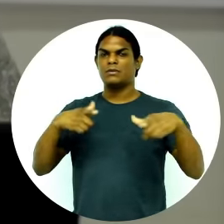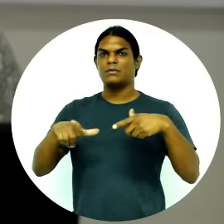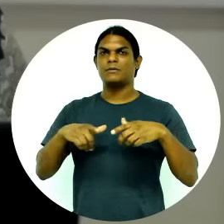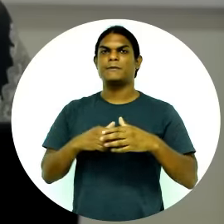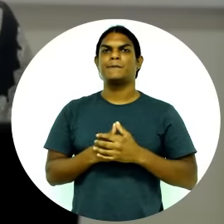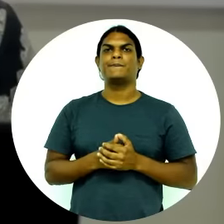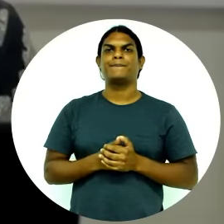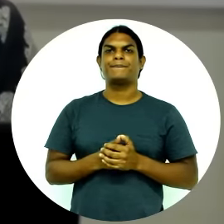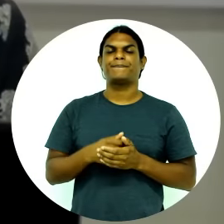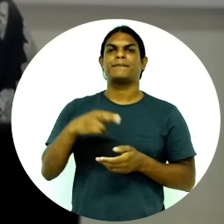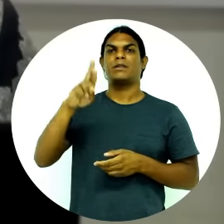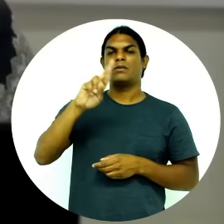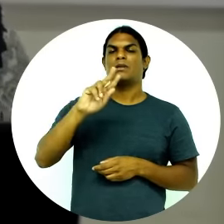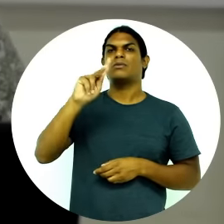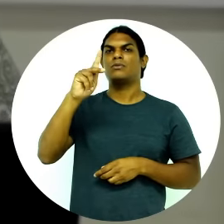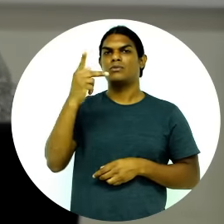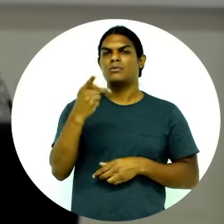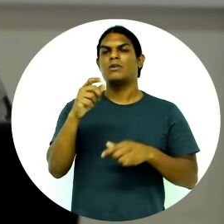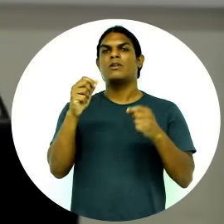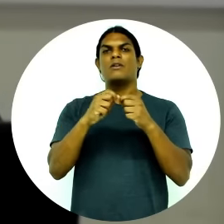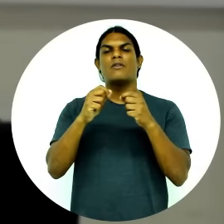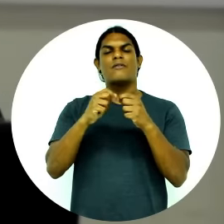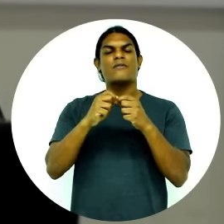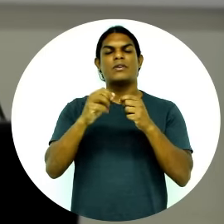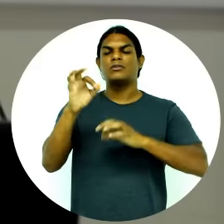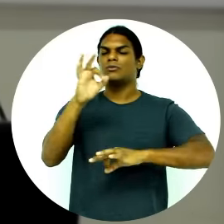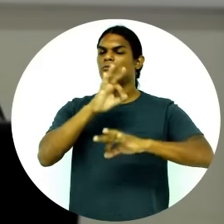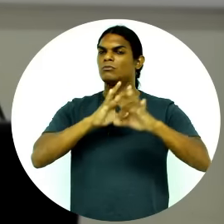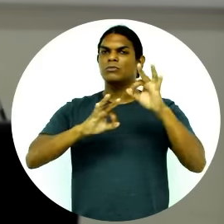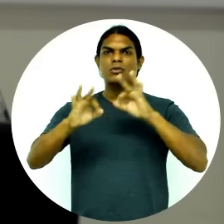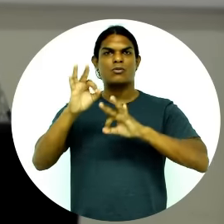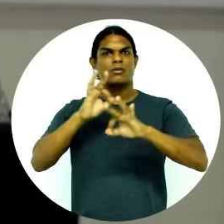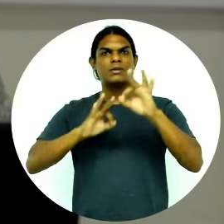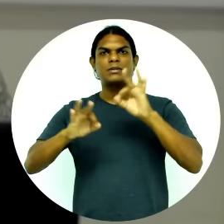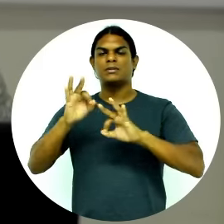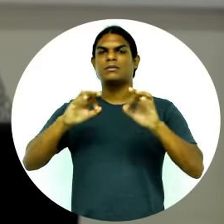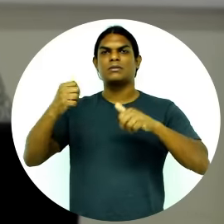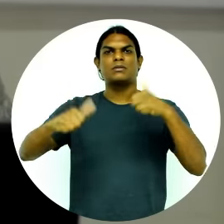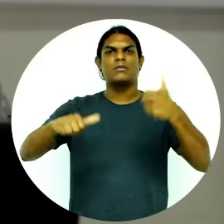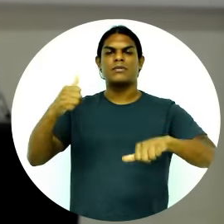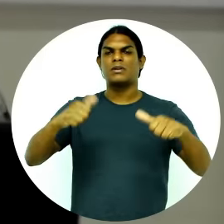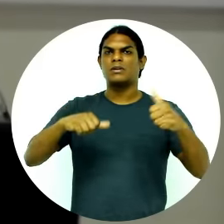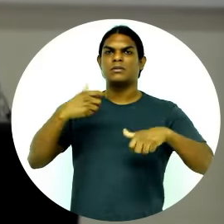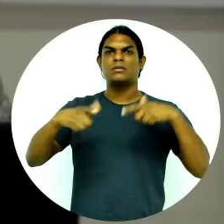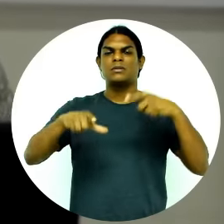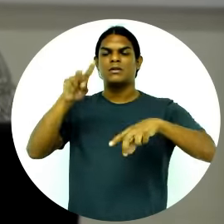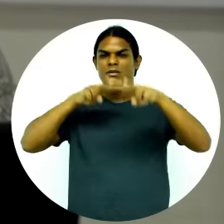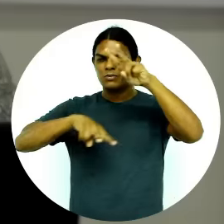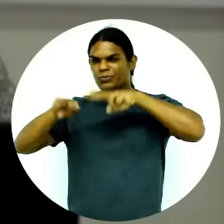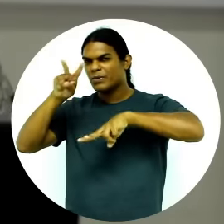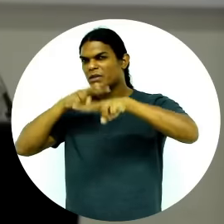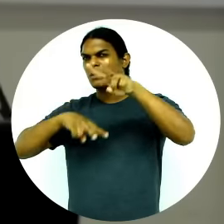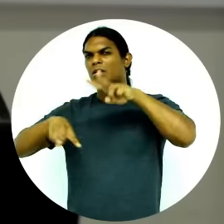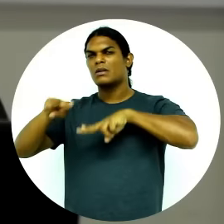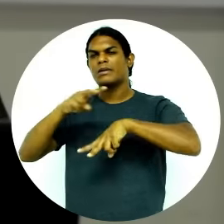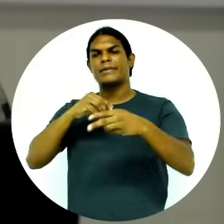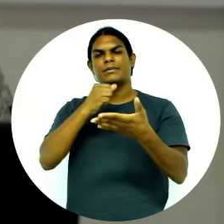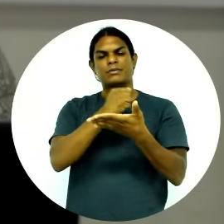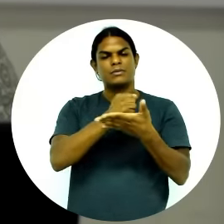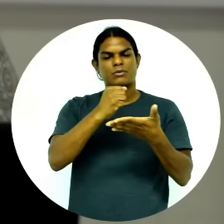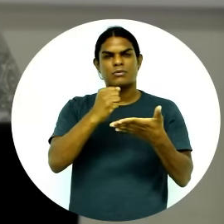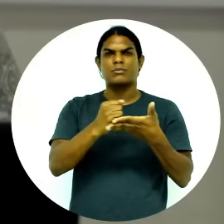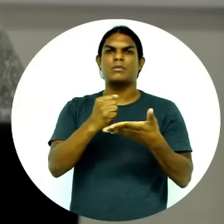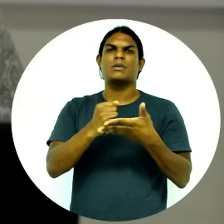aspectos visualizados nesse processo avaliativo. Segunda forma, avaliação feita pelo próprio